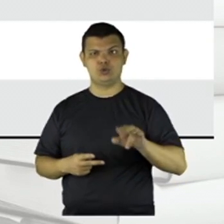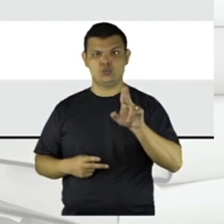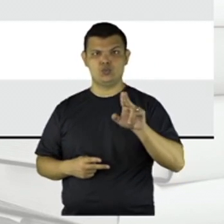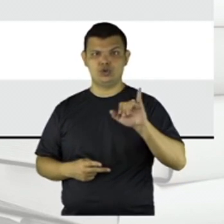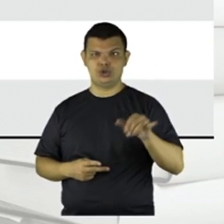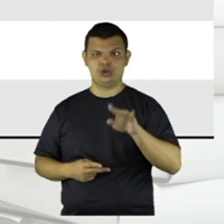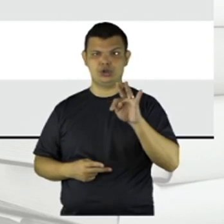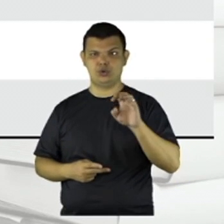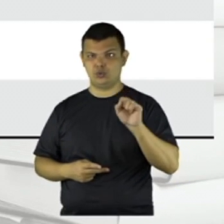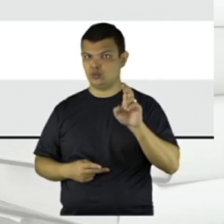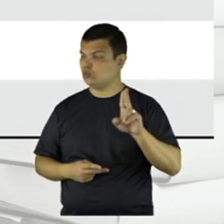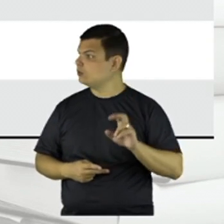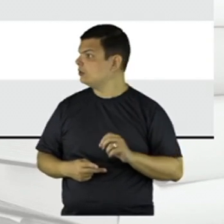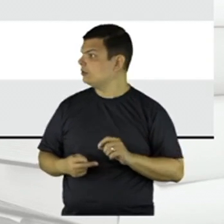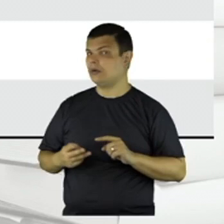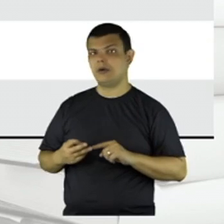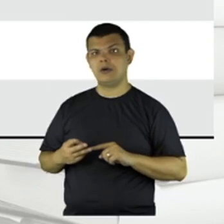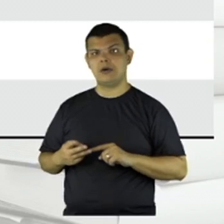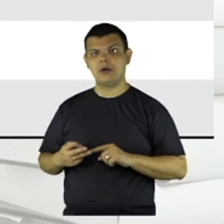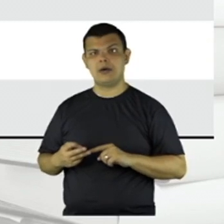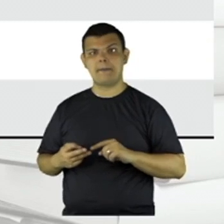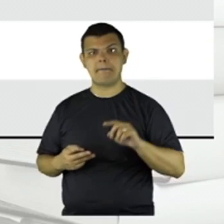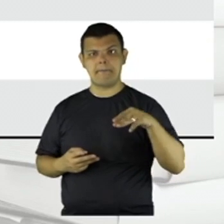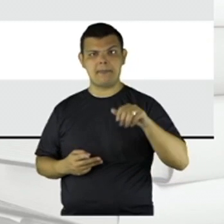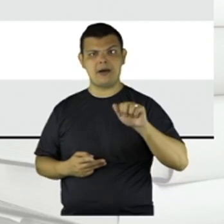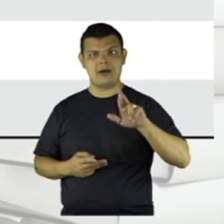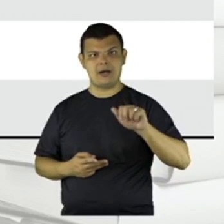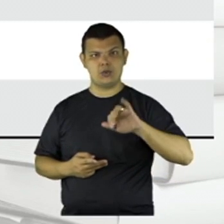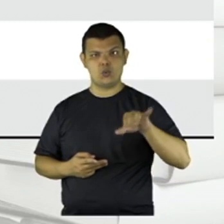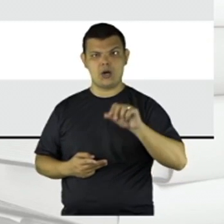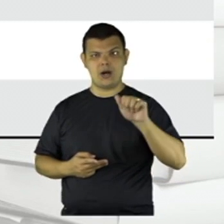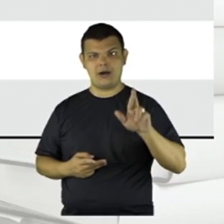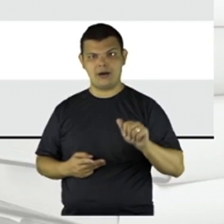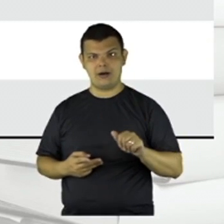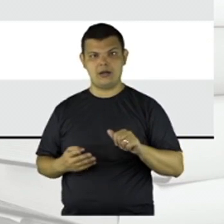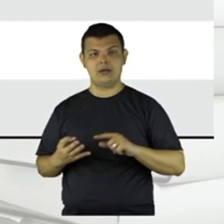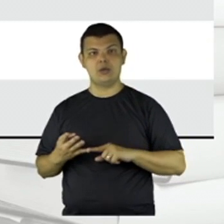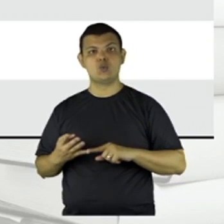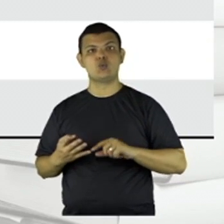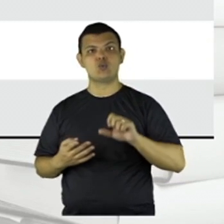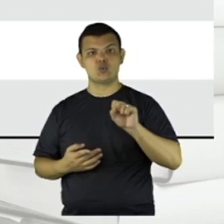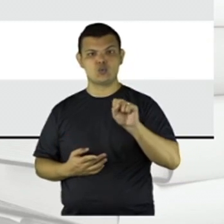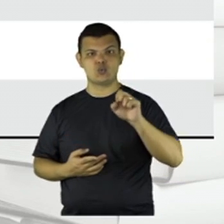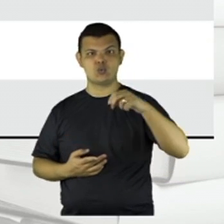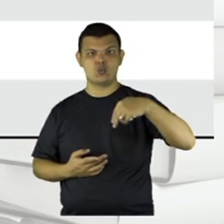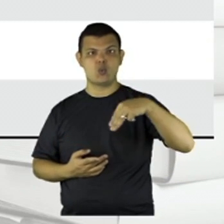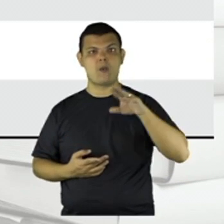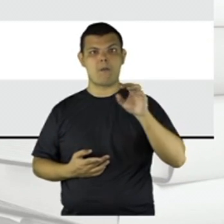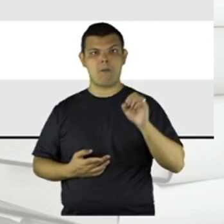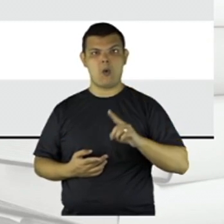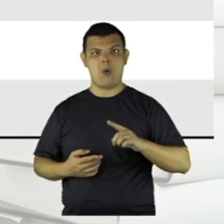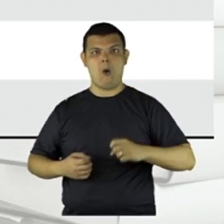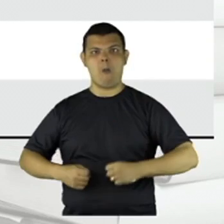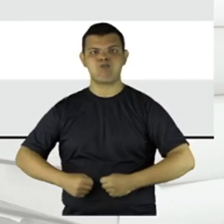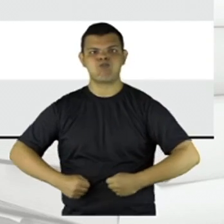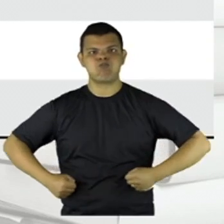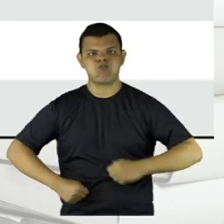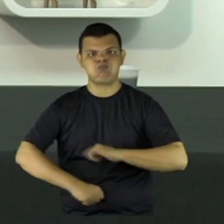jiu-jitsu, a luta marajoara e o sumô, que é aquela luta japonesa onde os lutadores têm